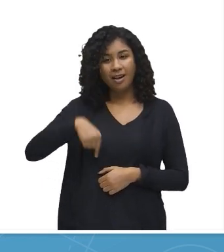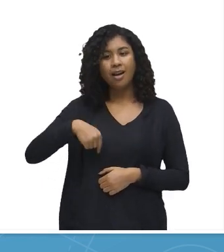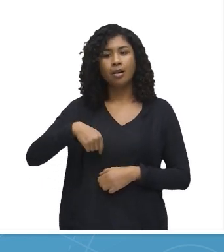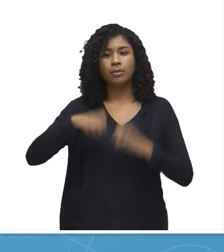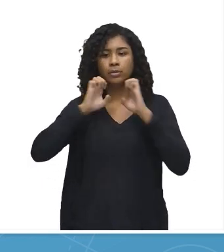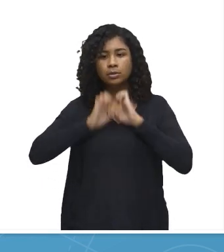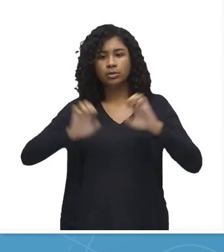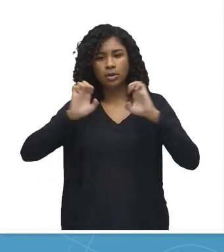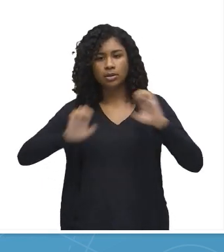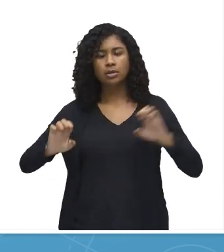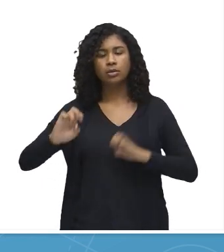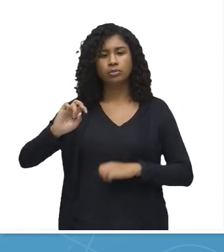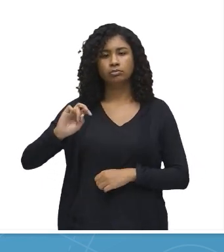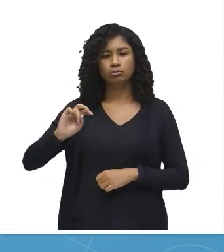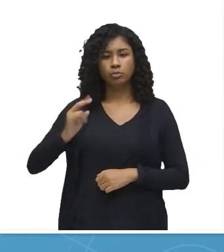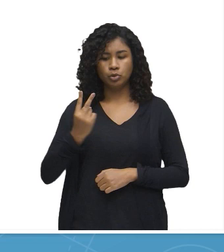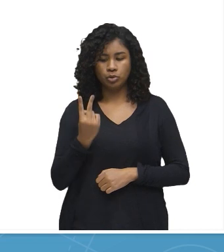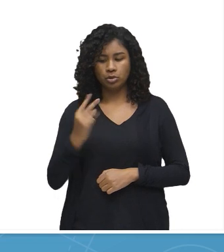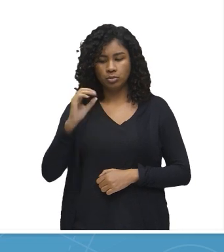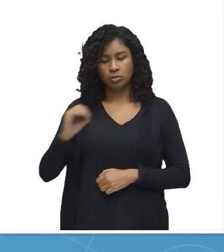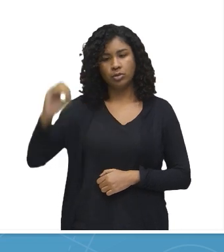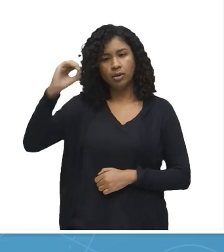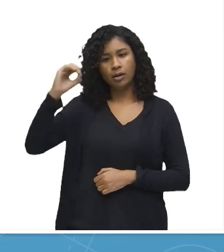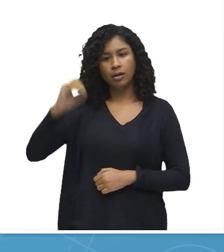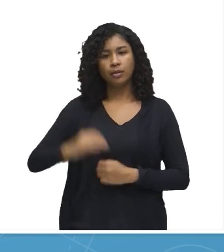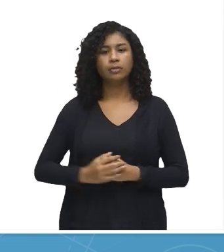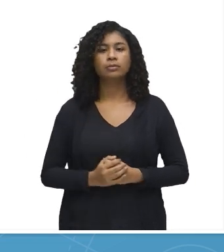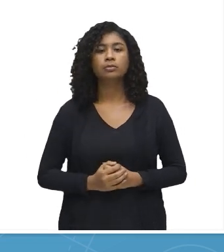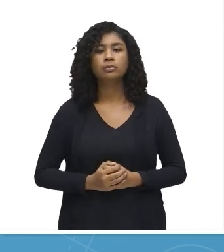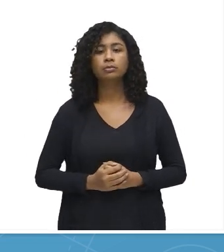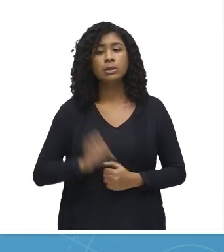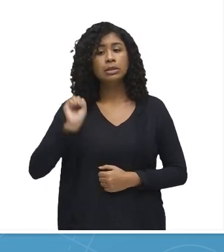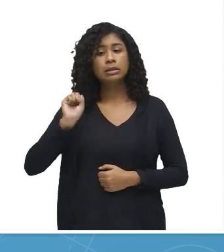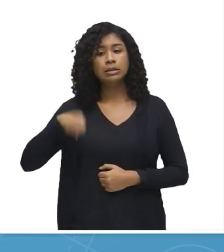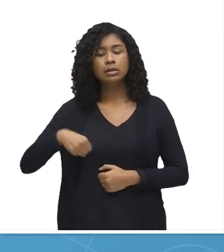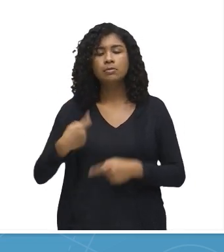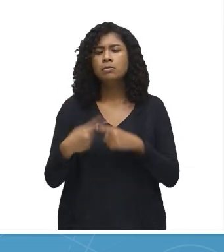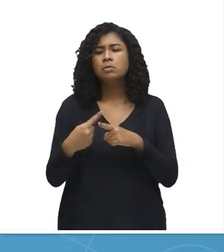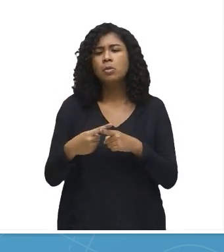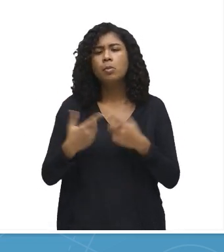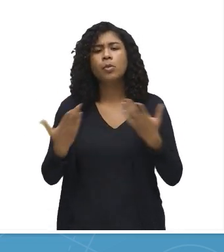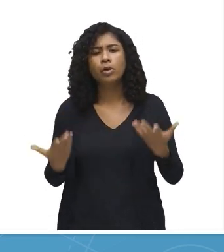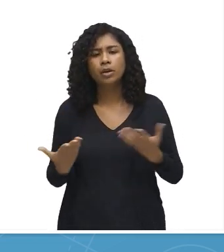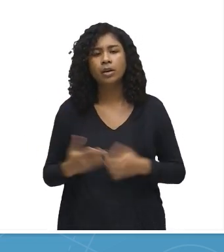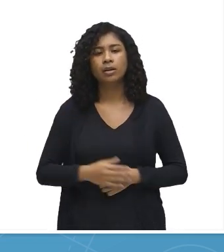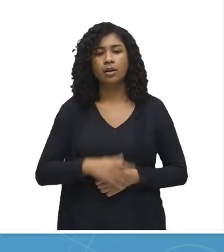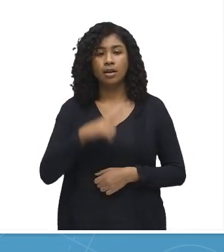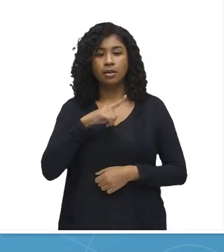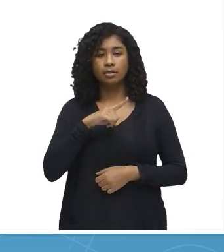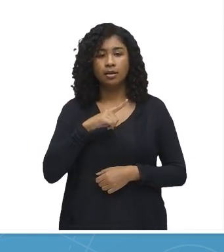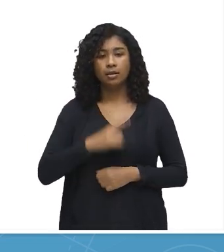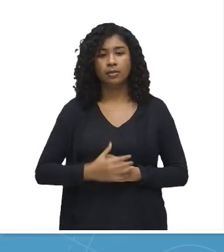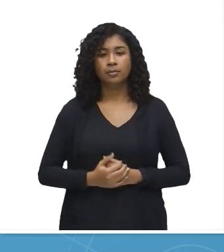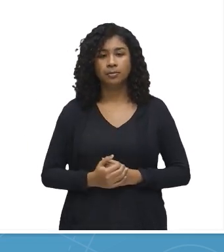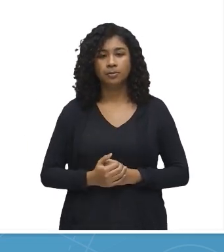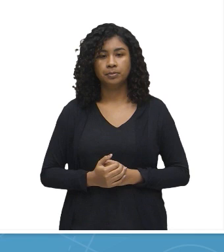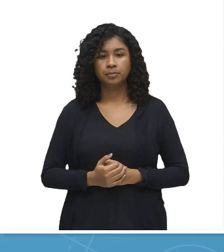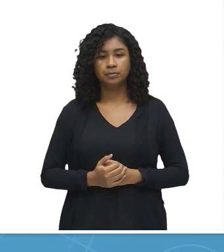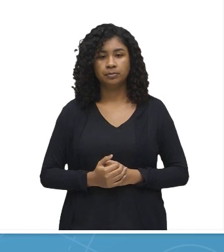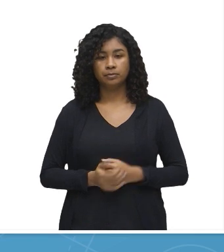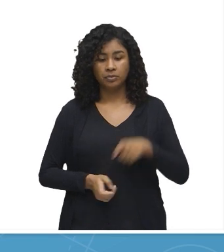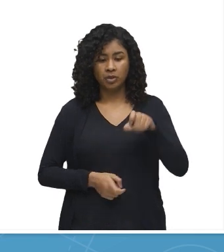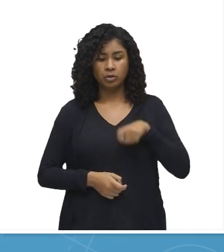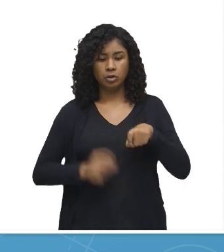grau, tá? A equação 1 é uma equação do segundo grau. Por quê? Porque ela tem o expoente 2 aqui na minha